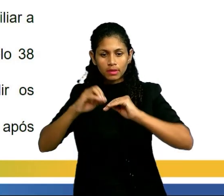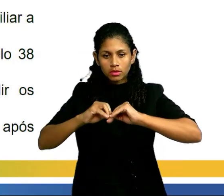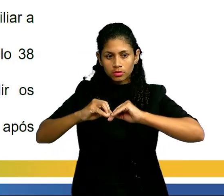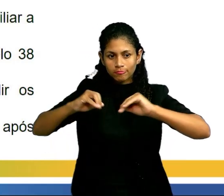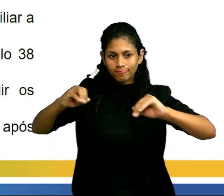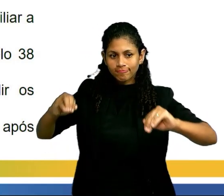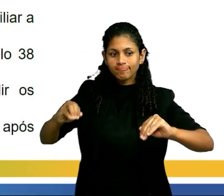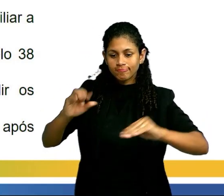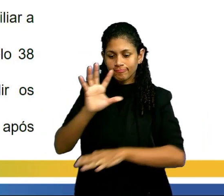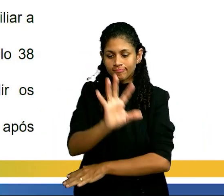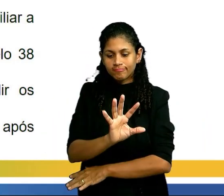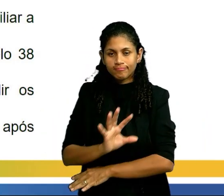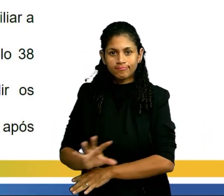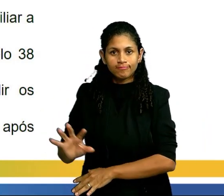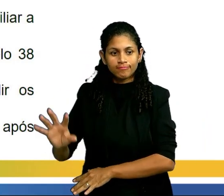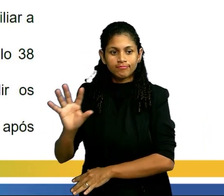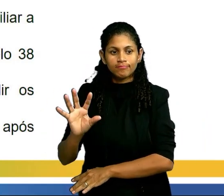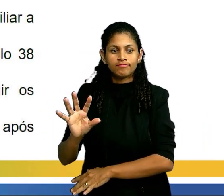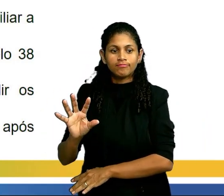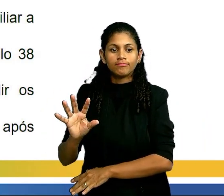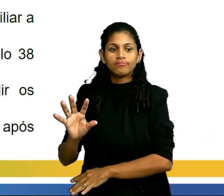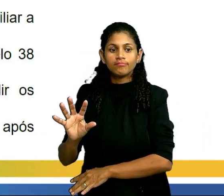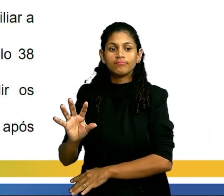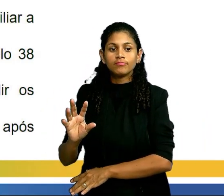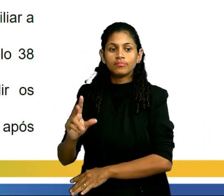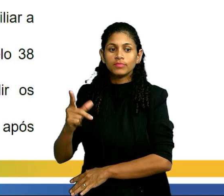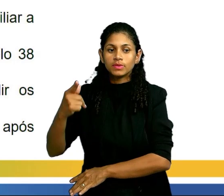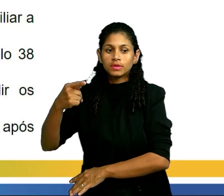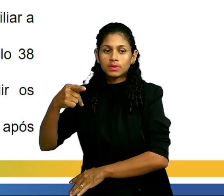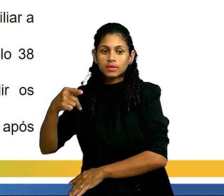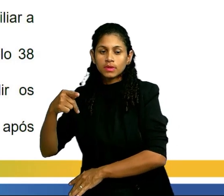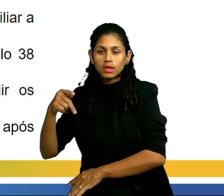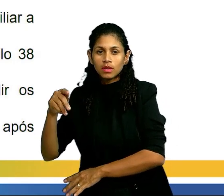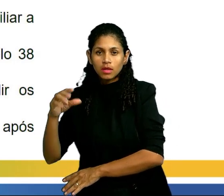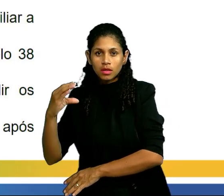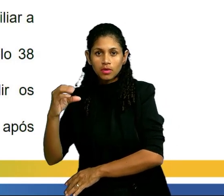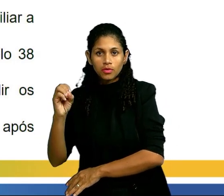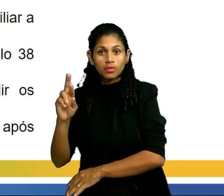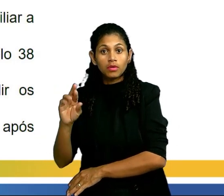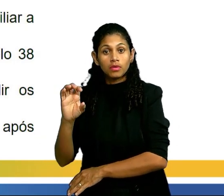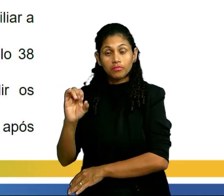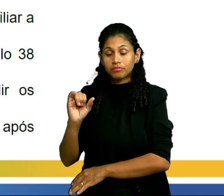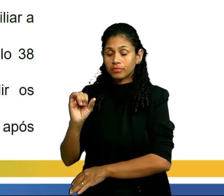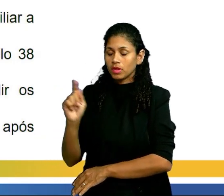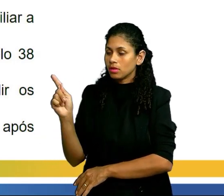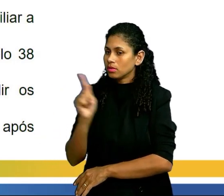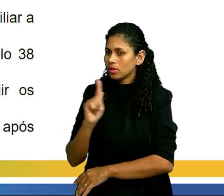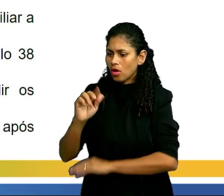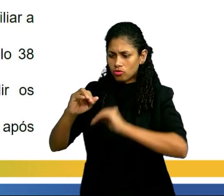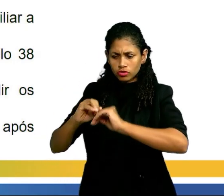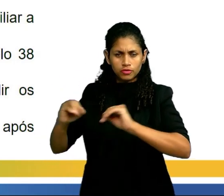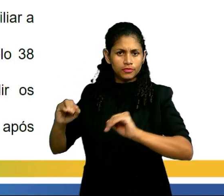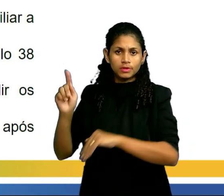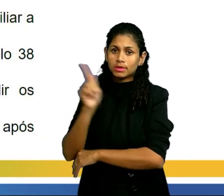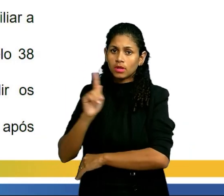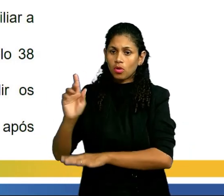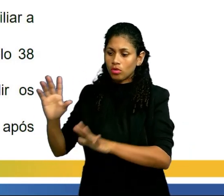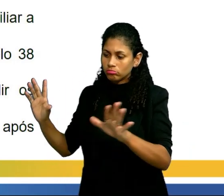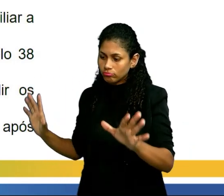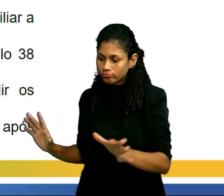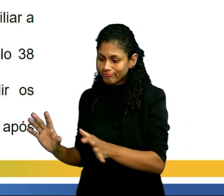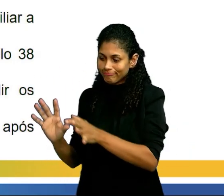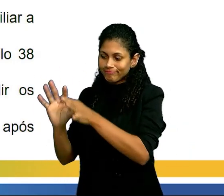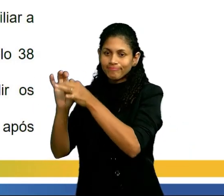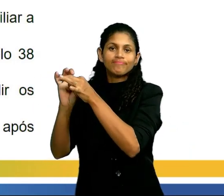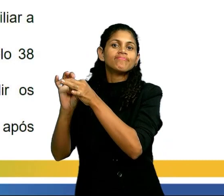dividir o território da Península da Coreia. Não, gente, ele não queria dividir, ele queria tornar a Coreia, assim como o Vietnã, uma